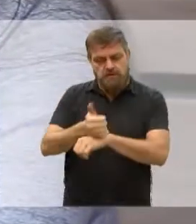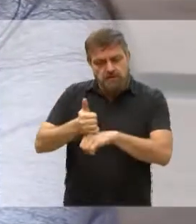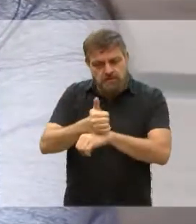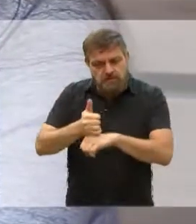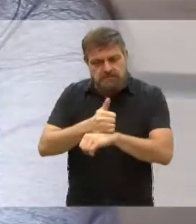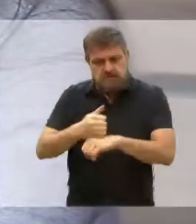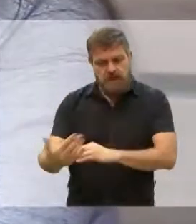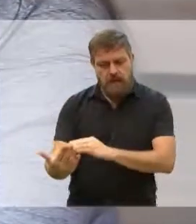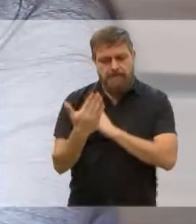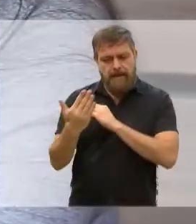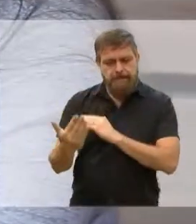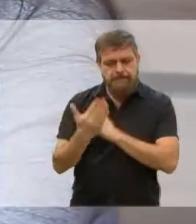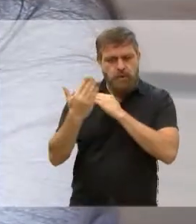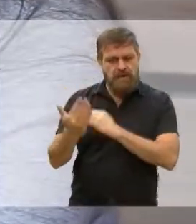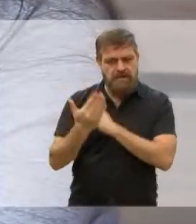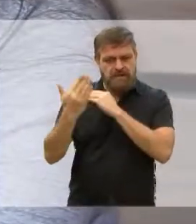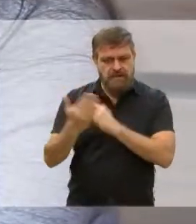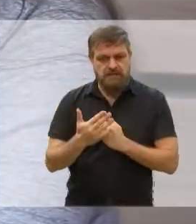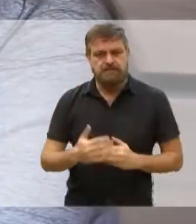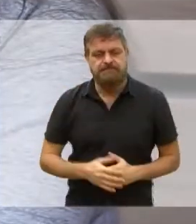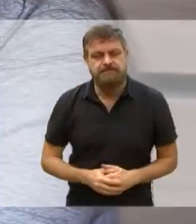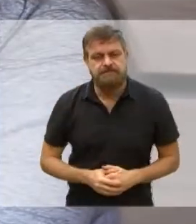psicólogos, terapeutas